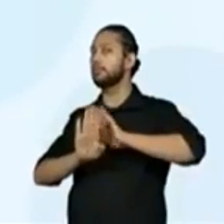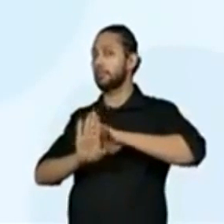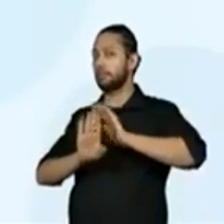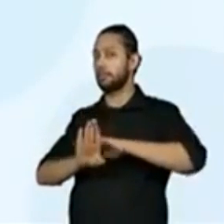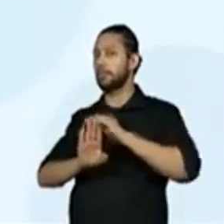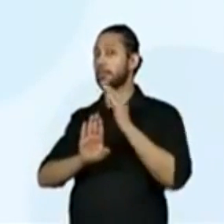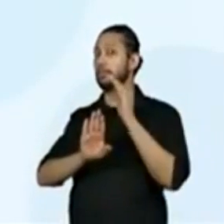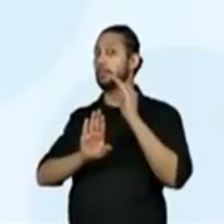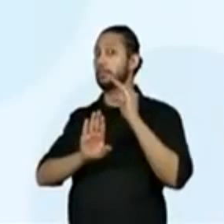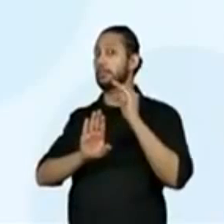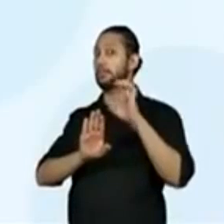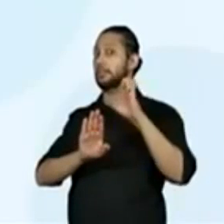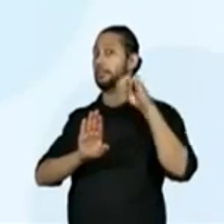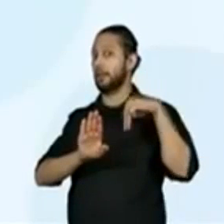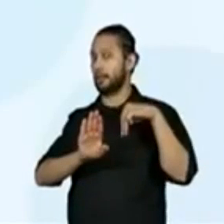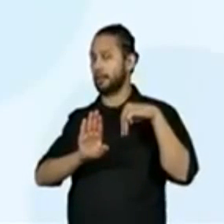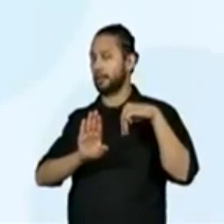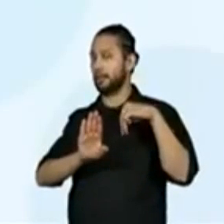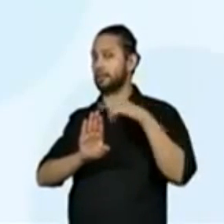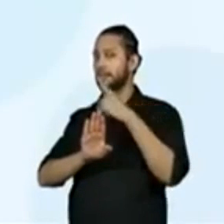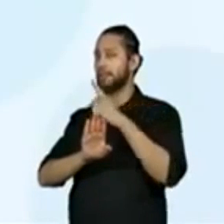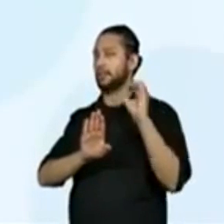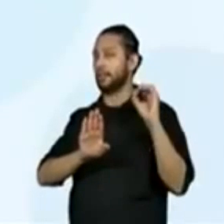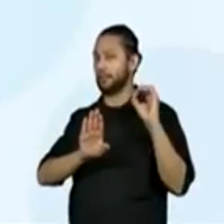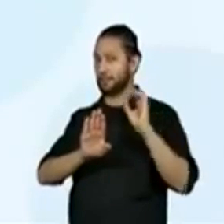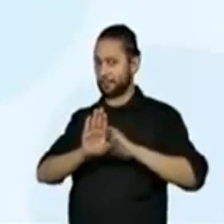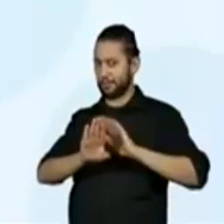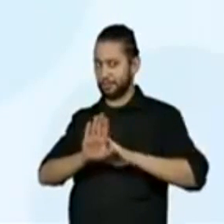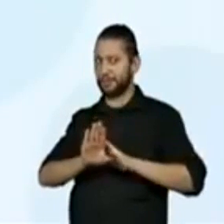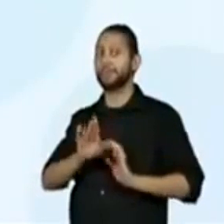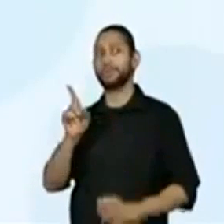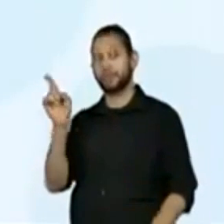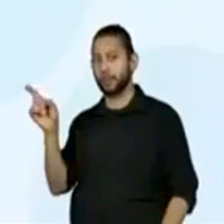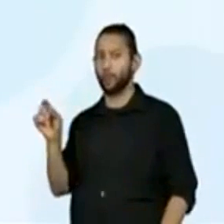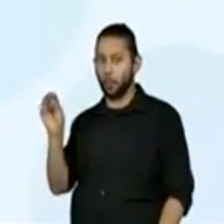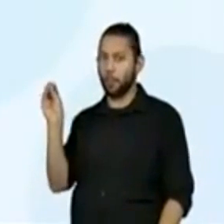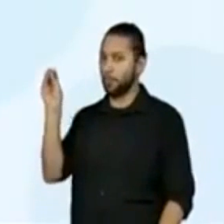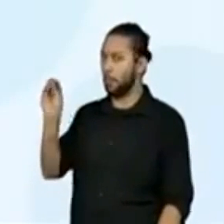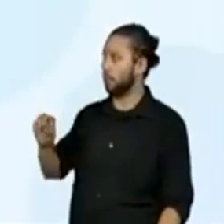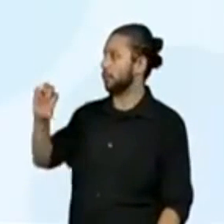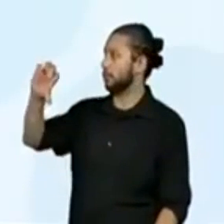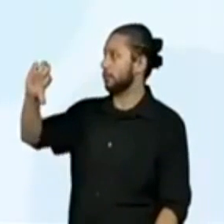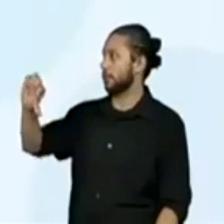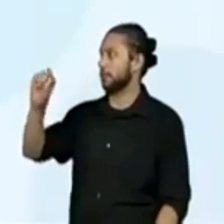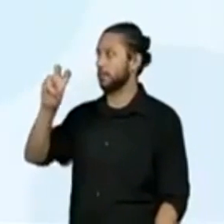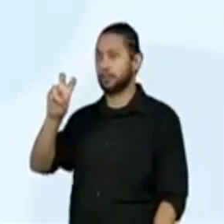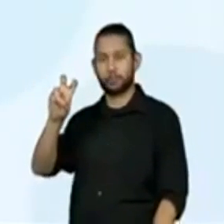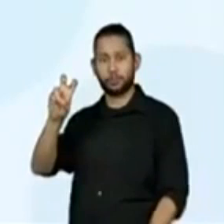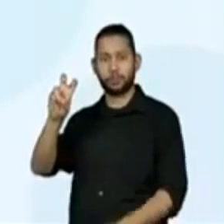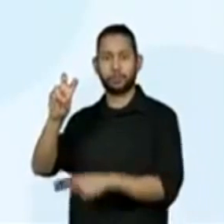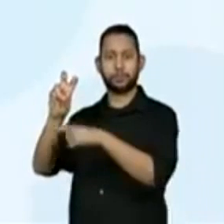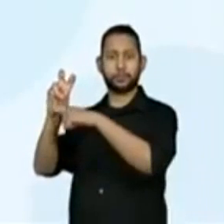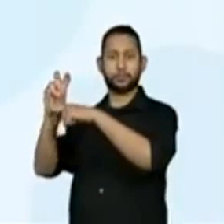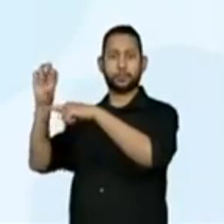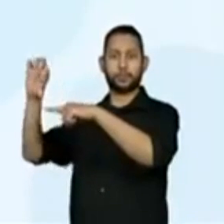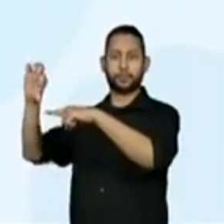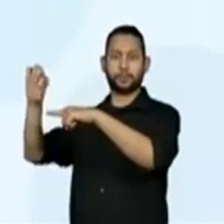isso mesmo, pro. Eu vou copiar esse número, pessoal, 95,